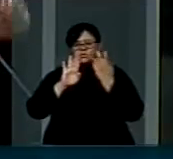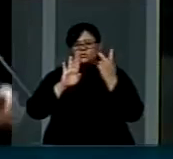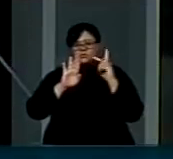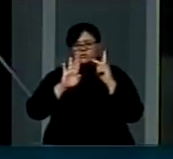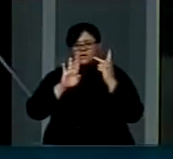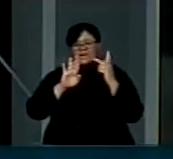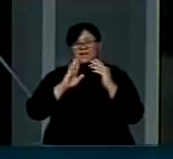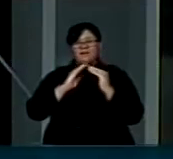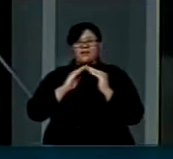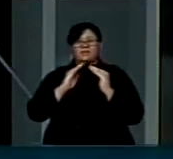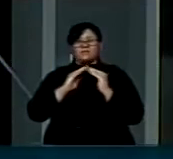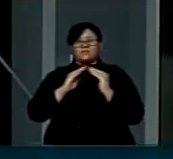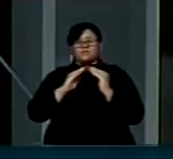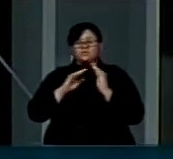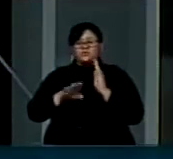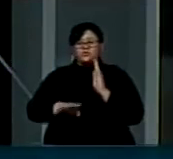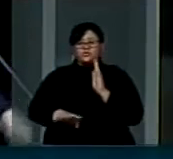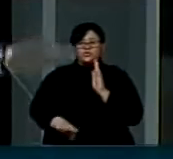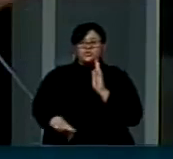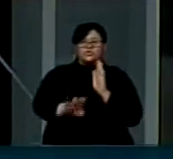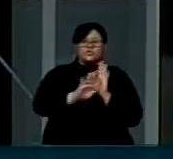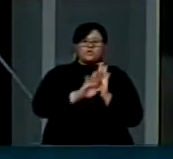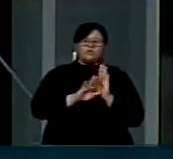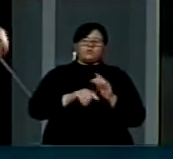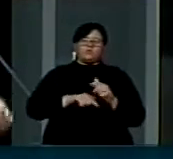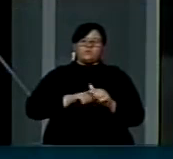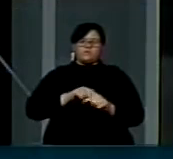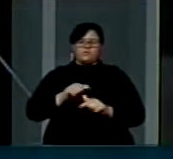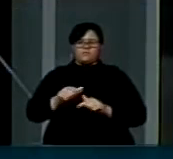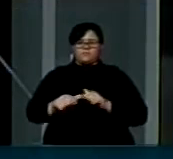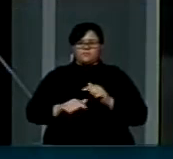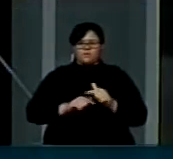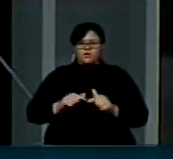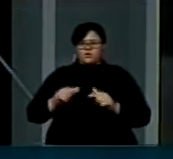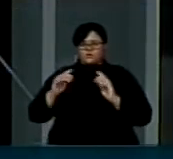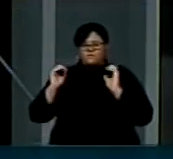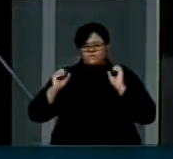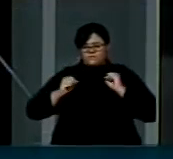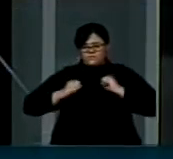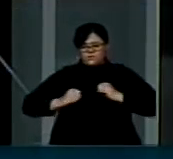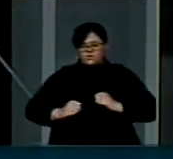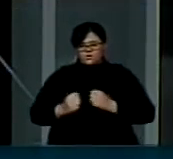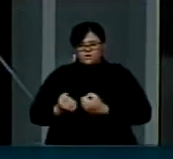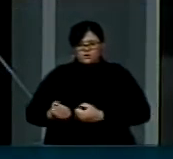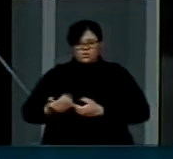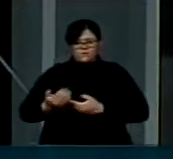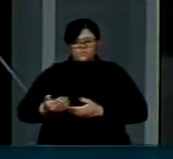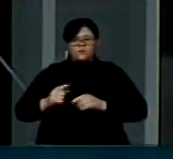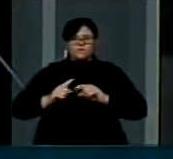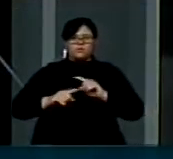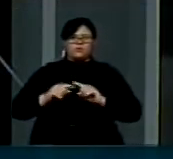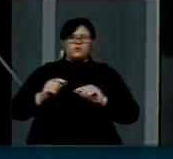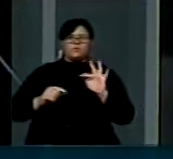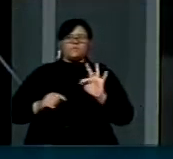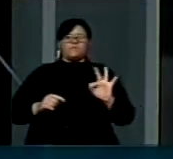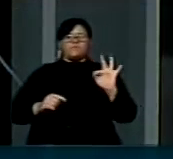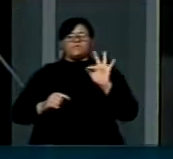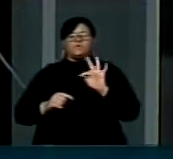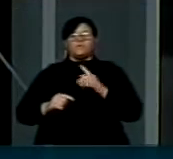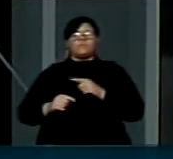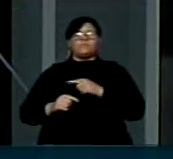vindo do seu trabalho e se preparando para ir para o seu estudo, para a sua faculdade, foi